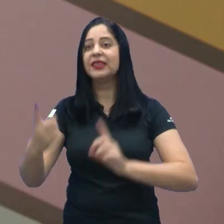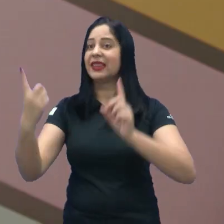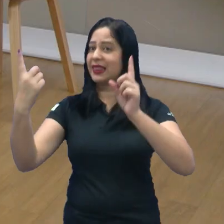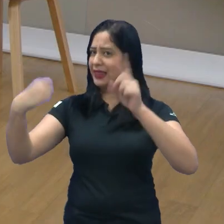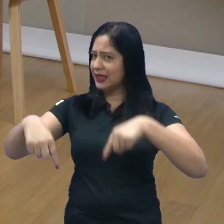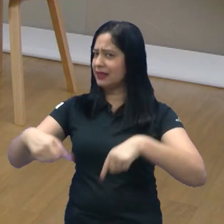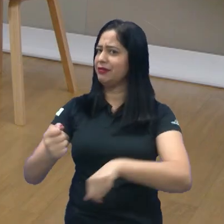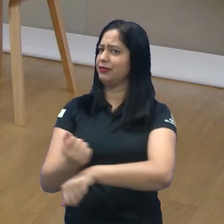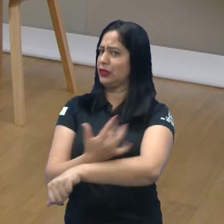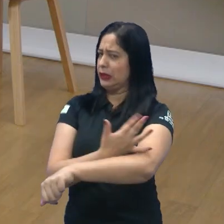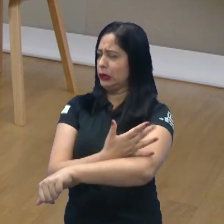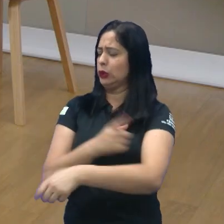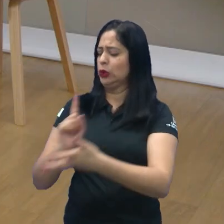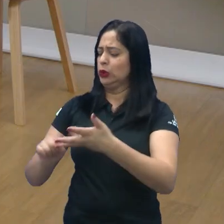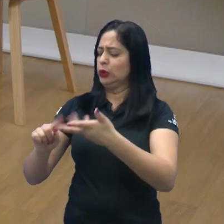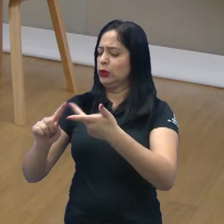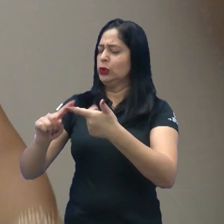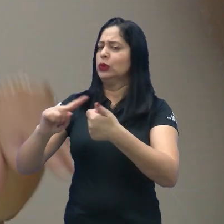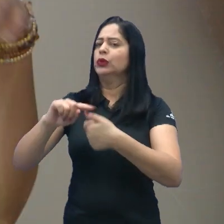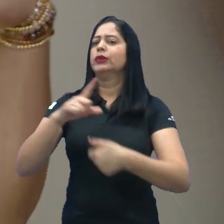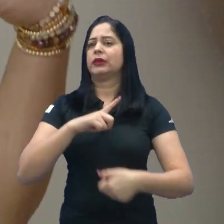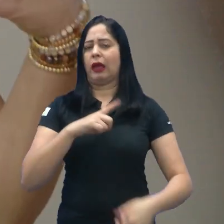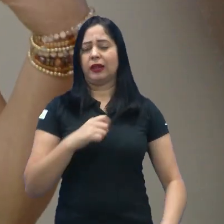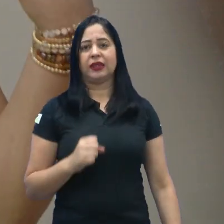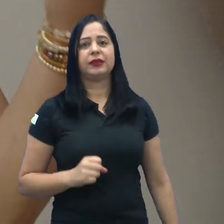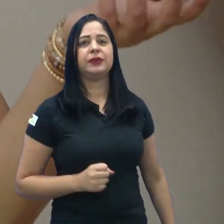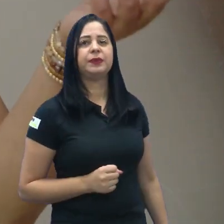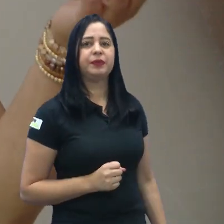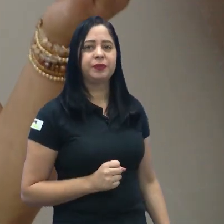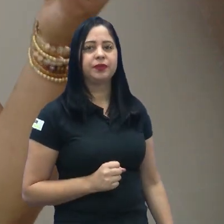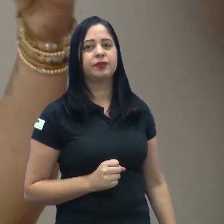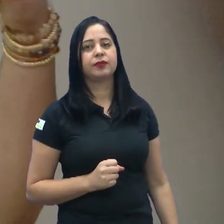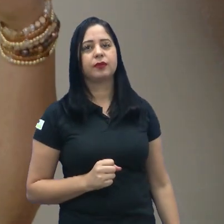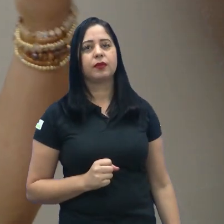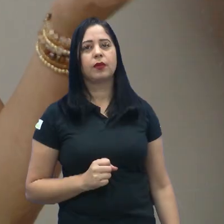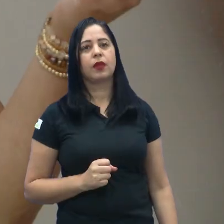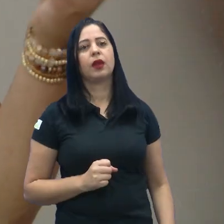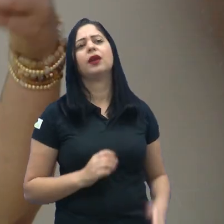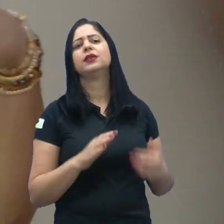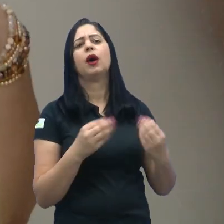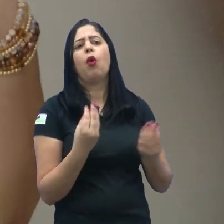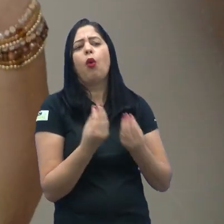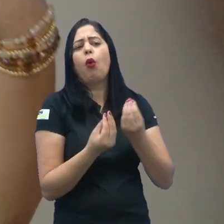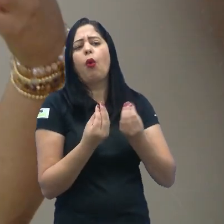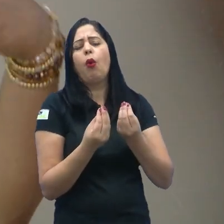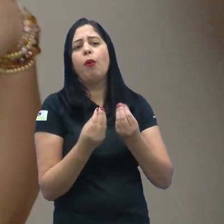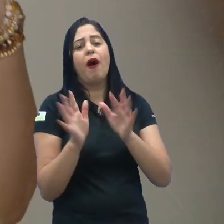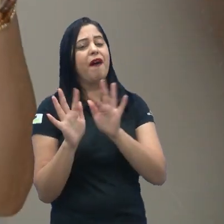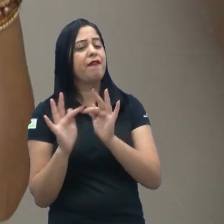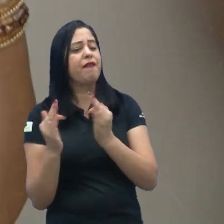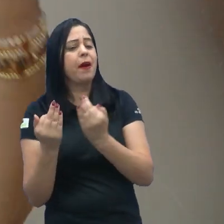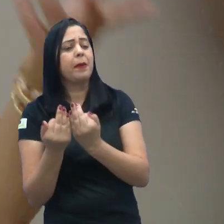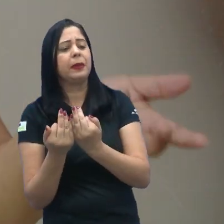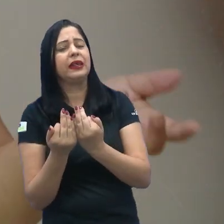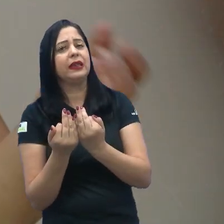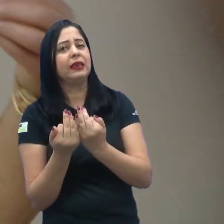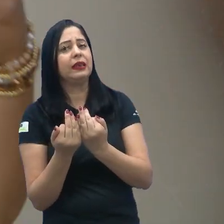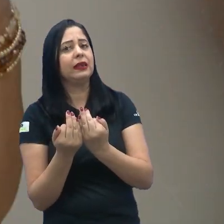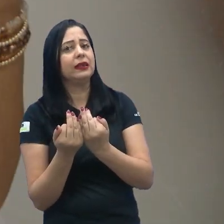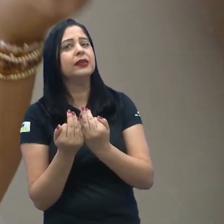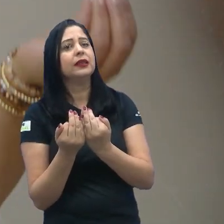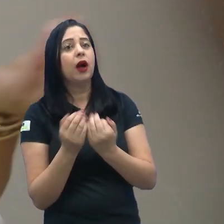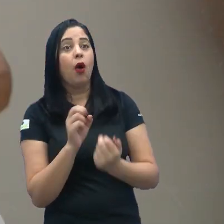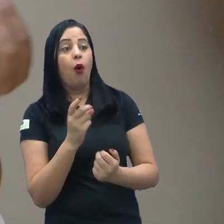emocionais. Com certeza. Vanessa, e quais são os principais indícios? Como que a família, ou a própria gestante, ou a mulher que acabou